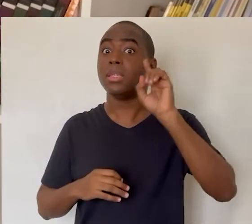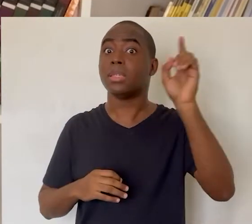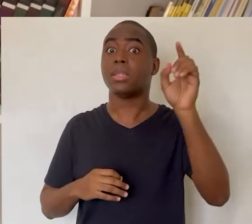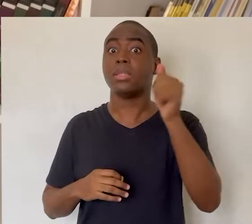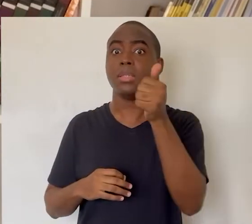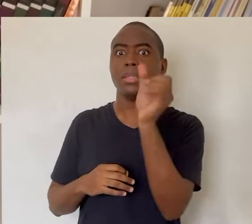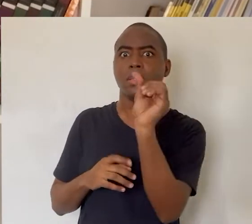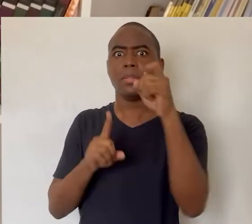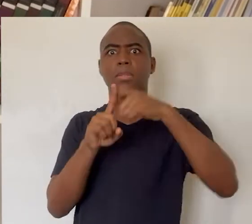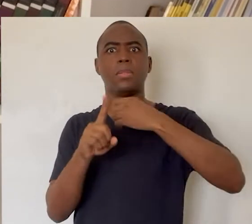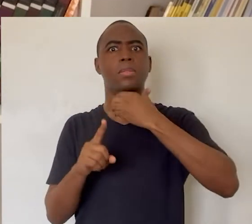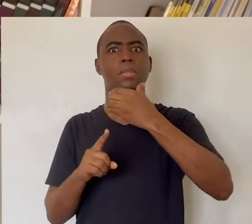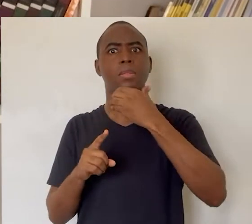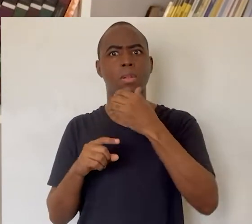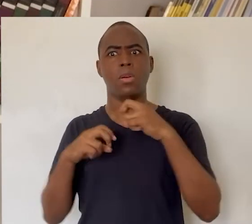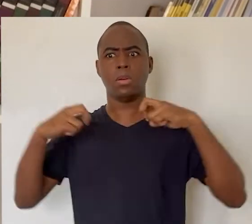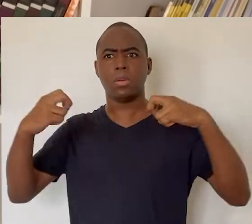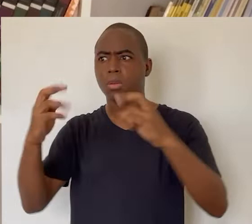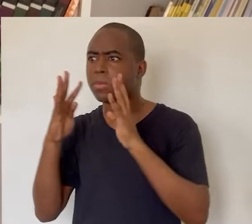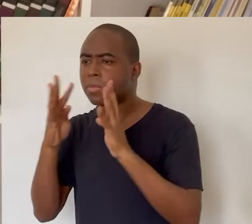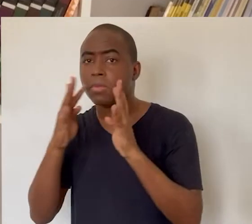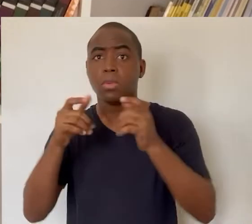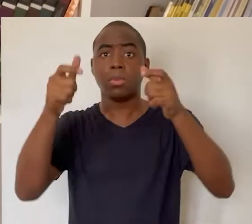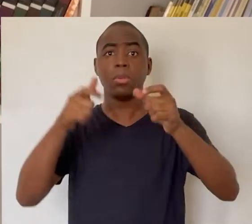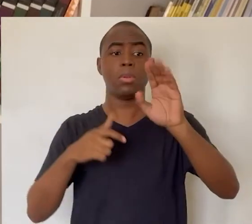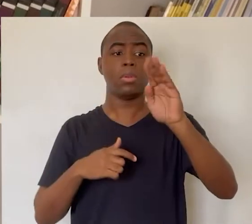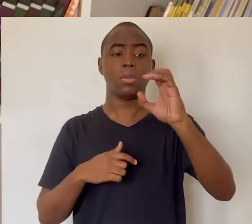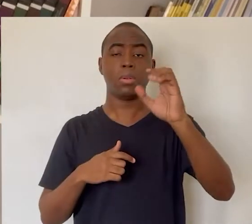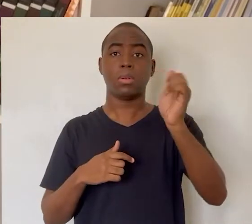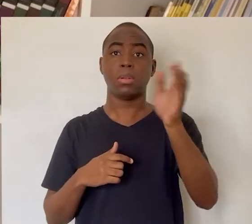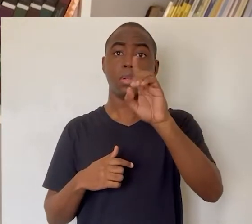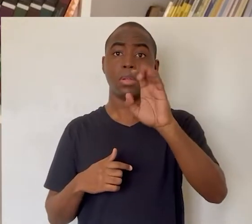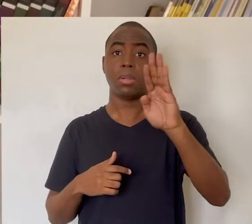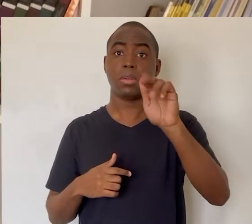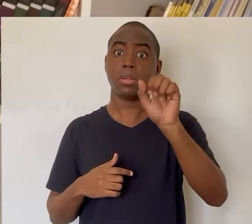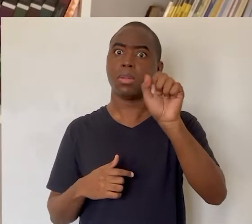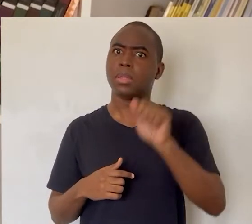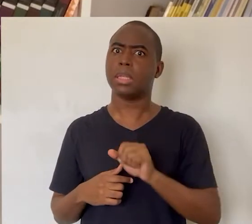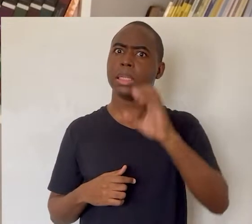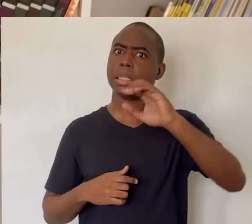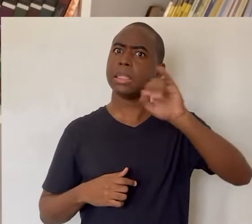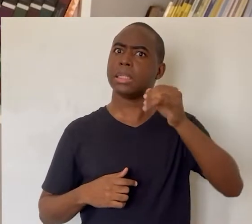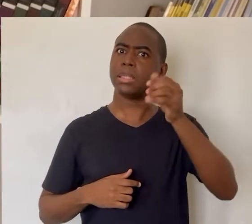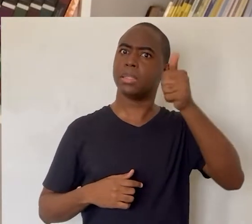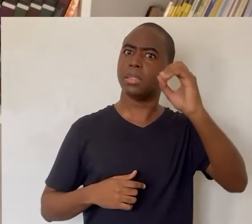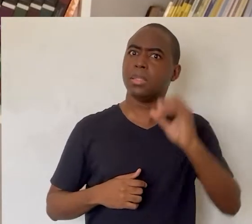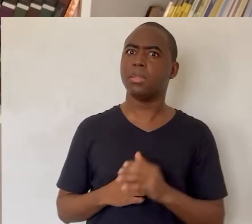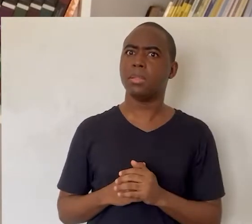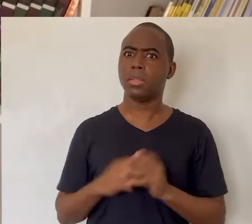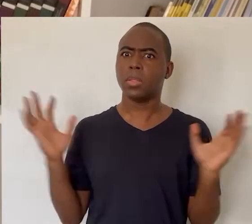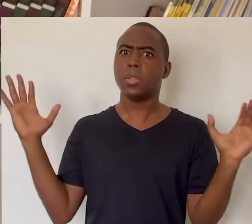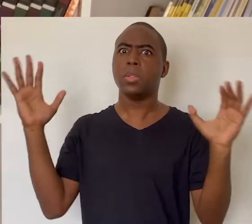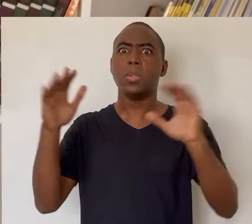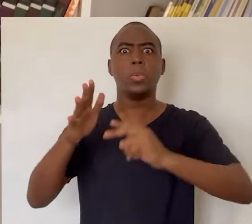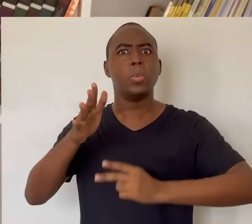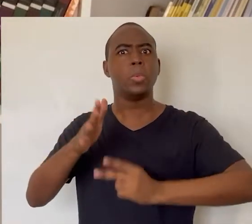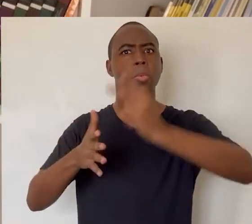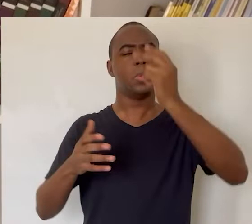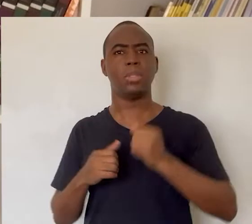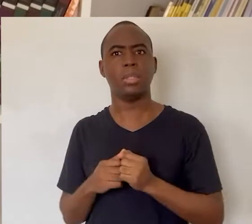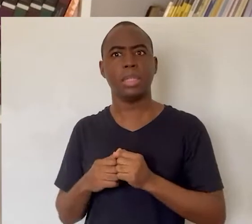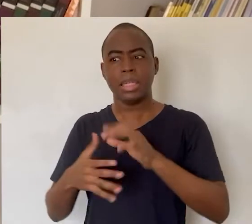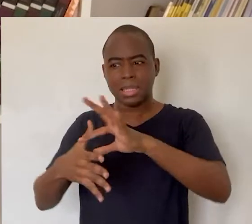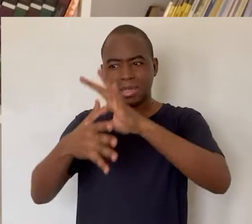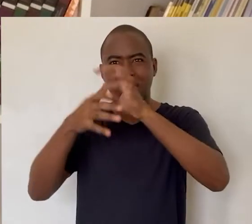em 16 de dezembro uma audiência pública no espaço Boca de Brasa, em Cajazeiras 10. Esse é o segundo encontro